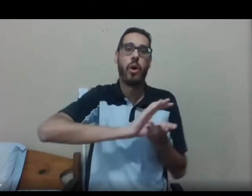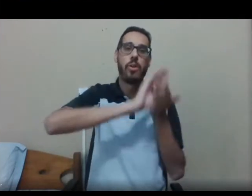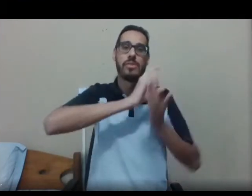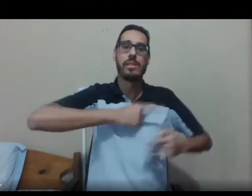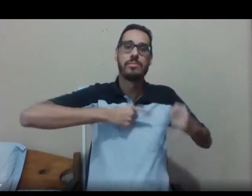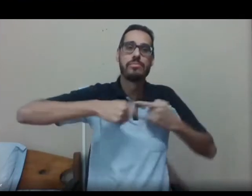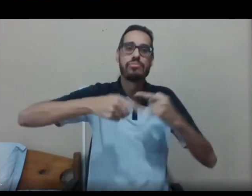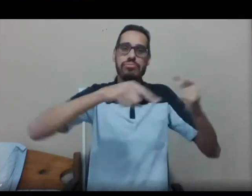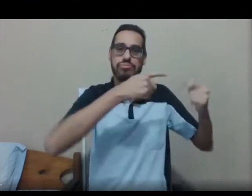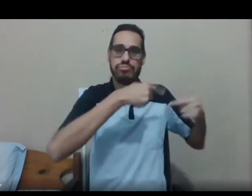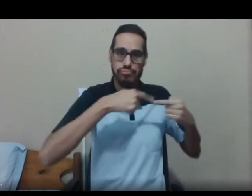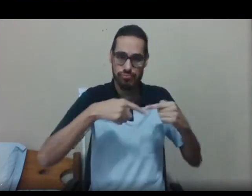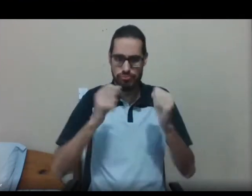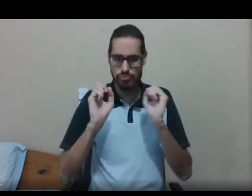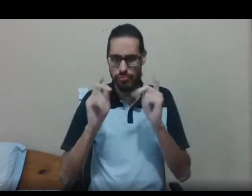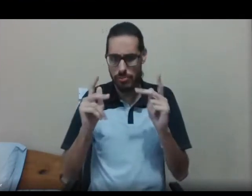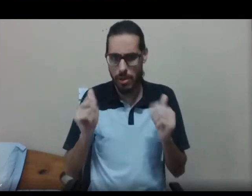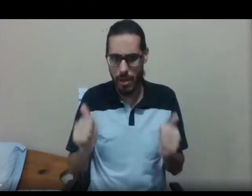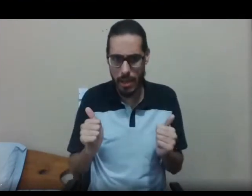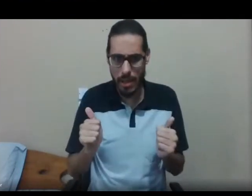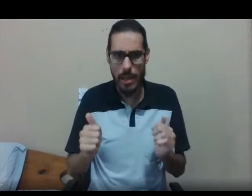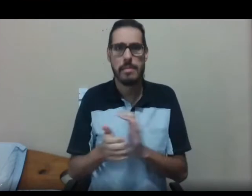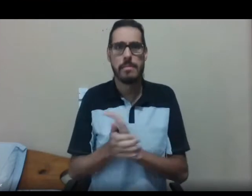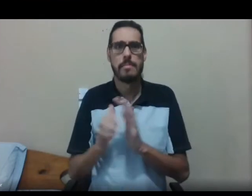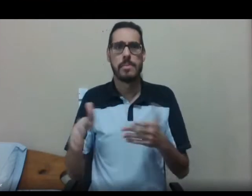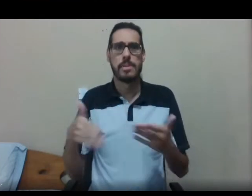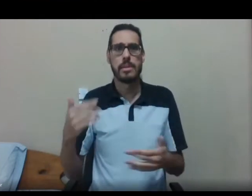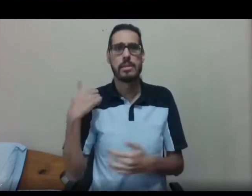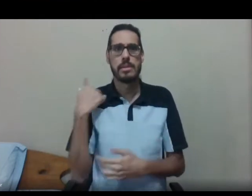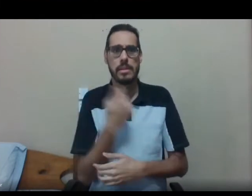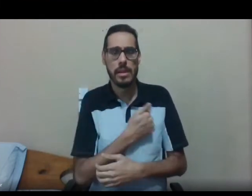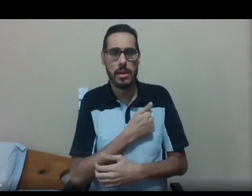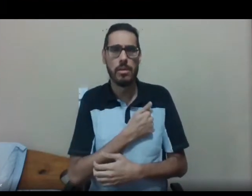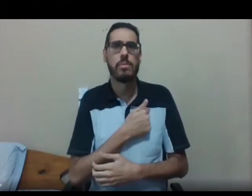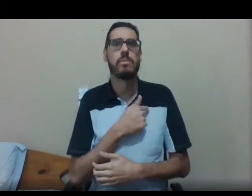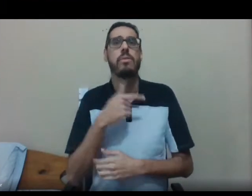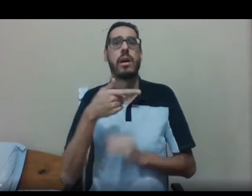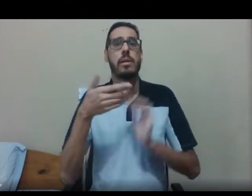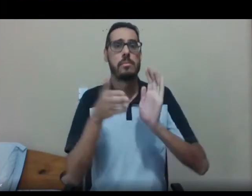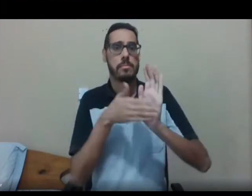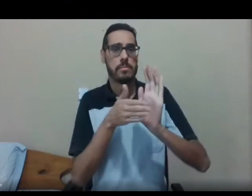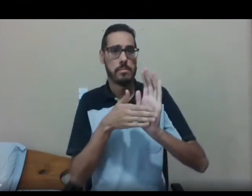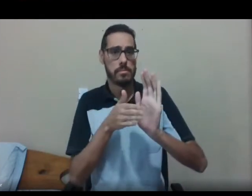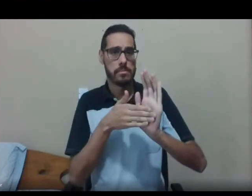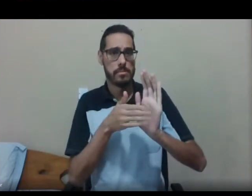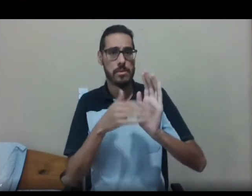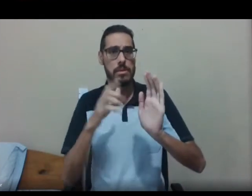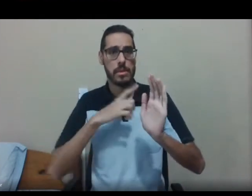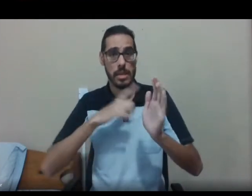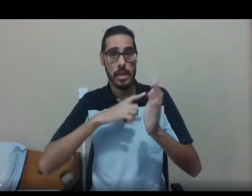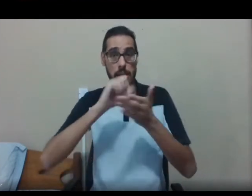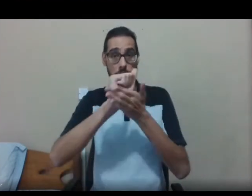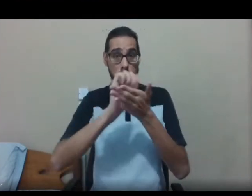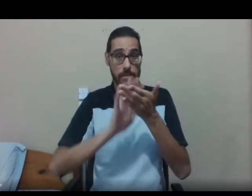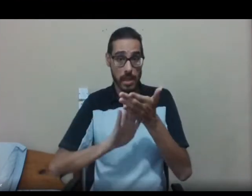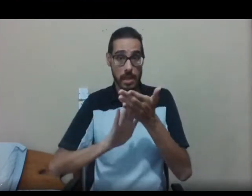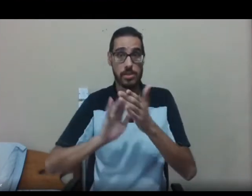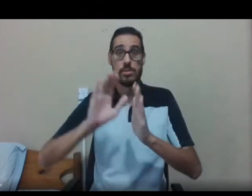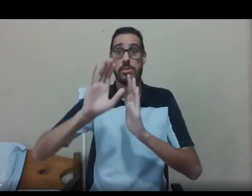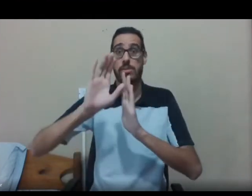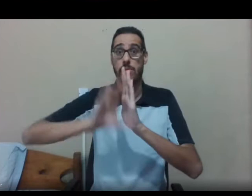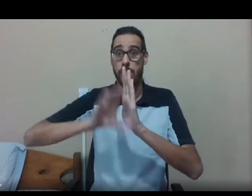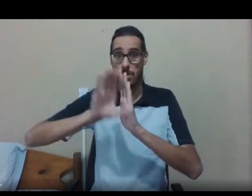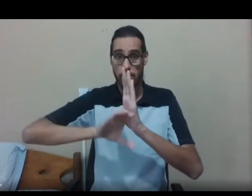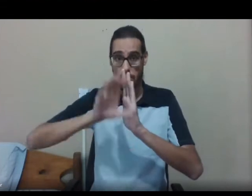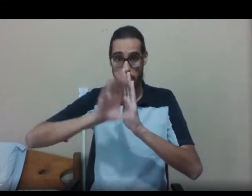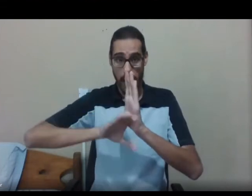são encaminhadas aos departamentos, elas são deliberadas, né, pelos conselhos de departamento, pela